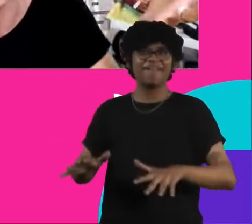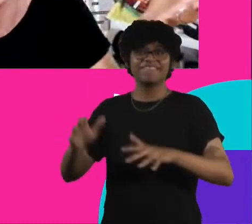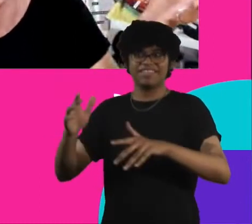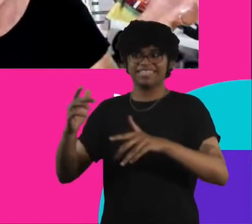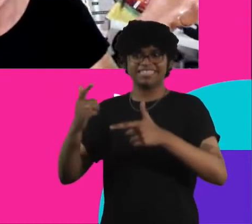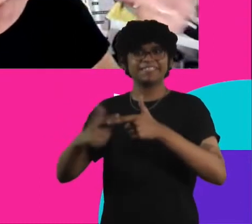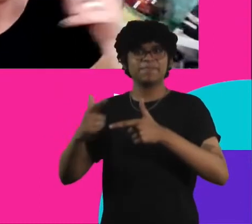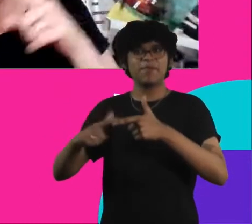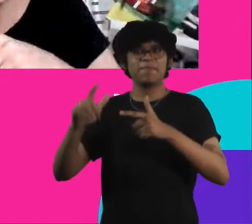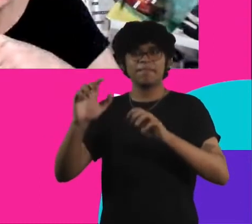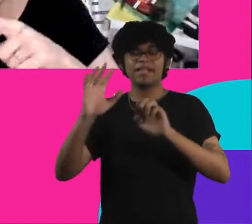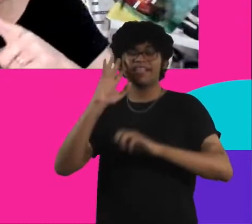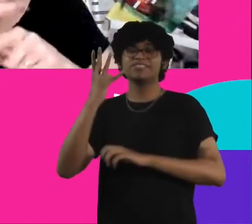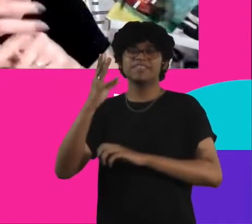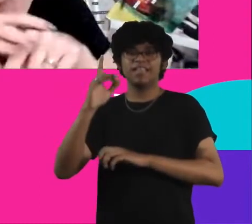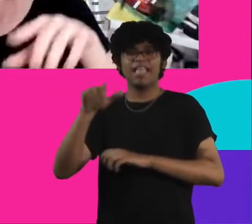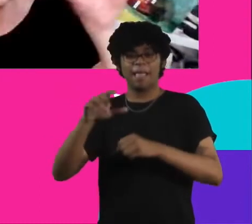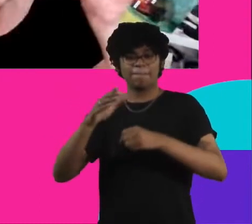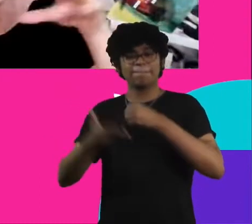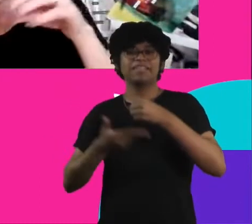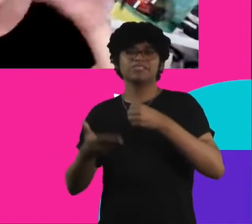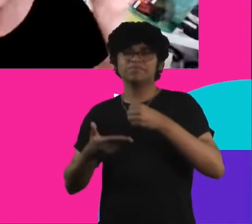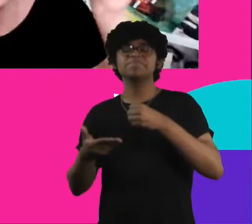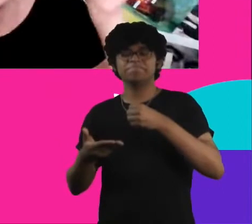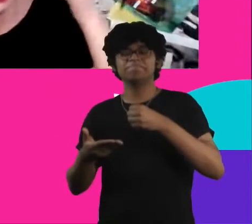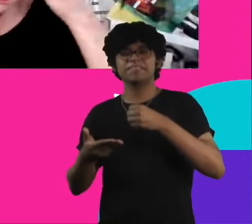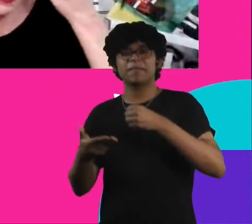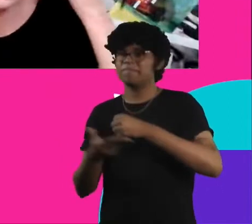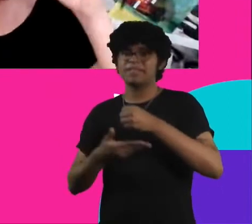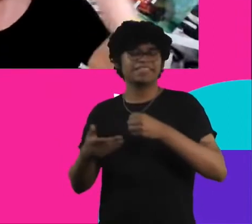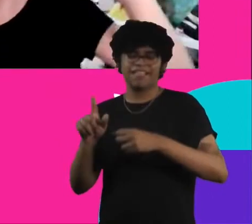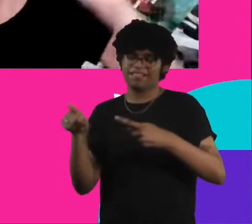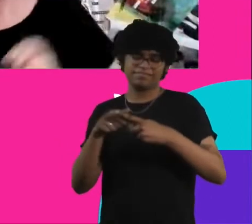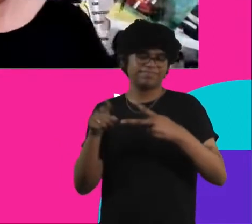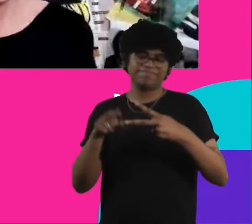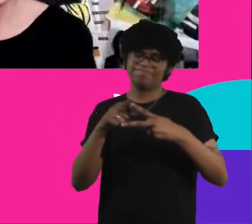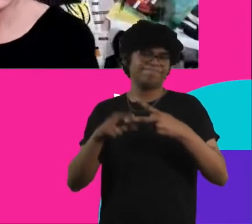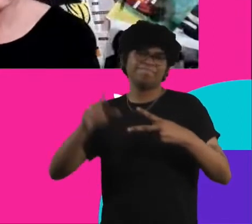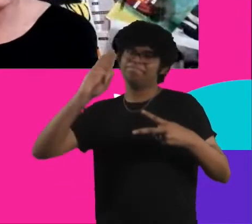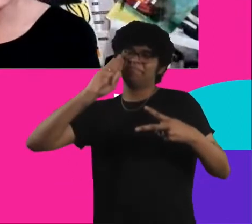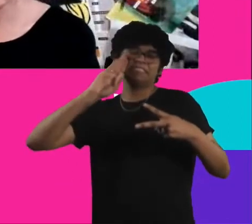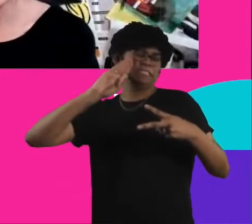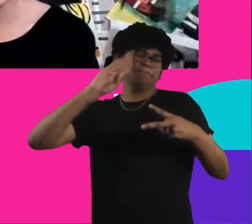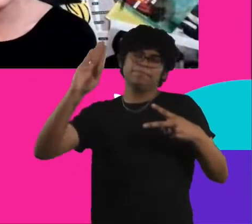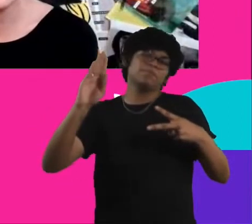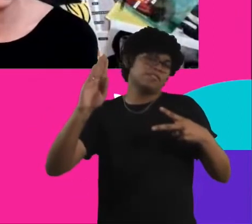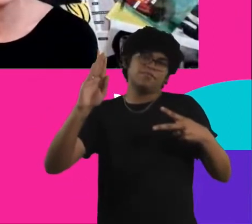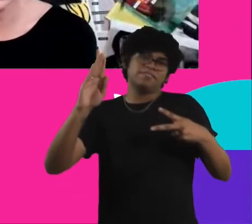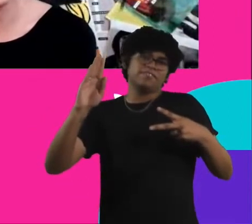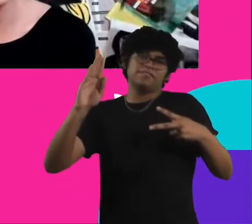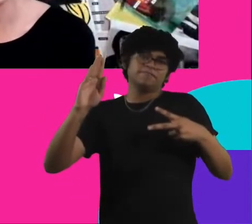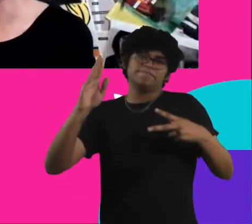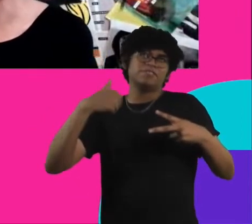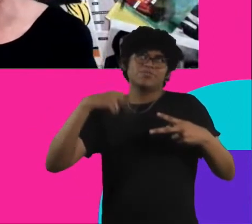são cunhados no erro. Backtrack e aprendizado por reforço, para mim, são os dois principais, assim, que me vêm à